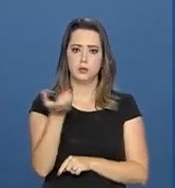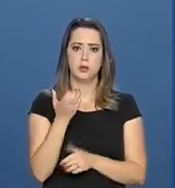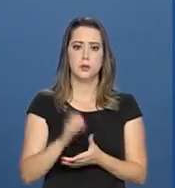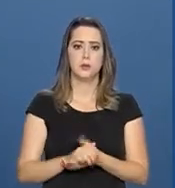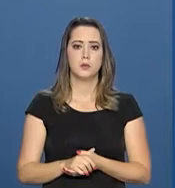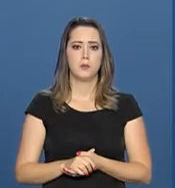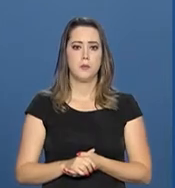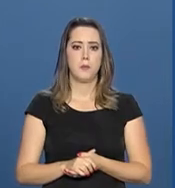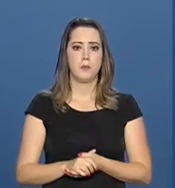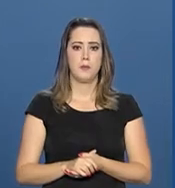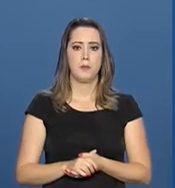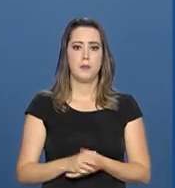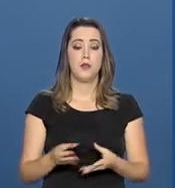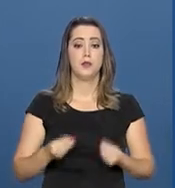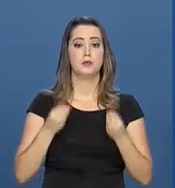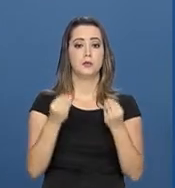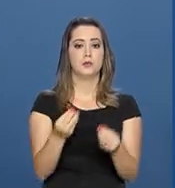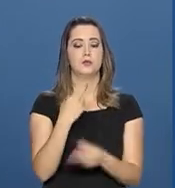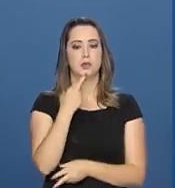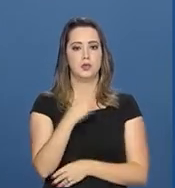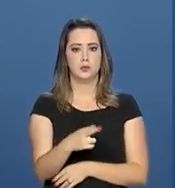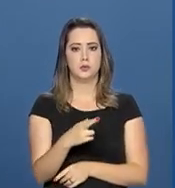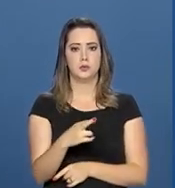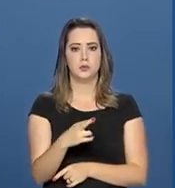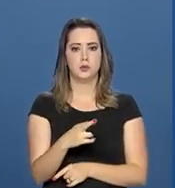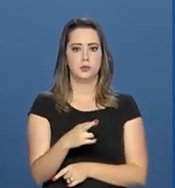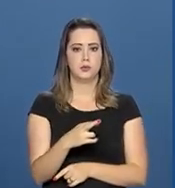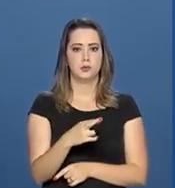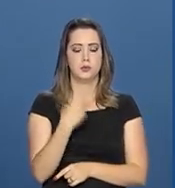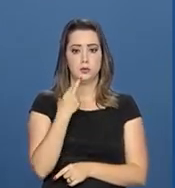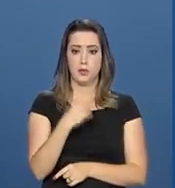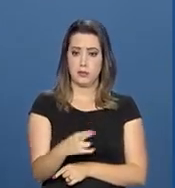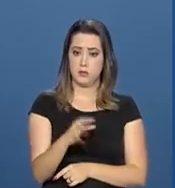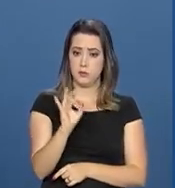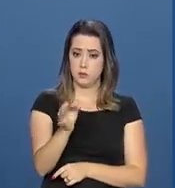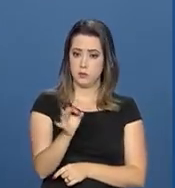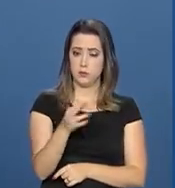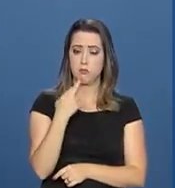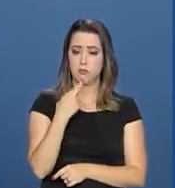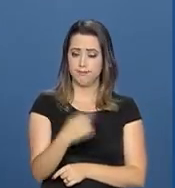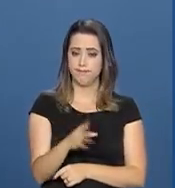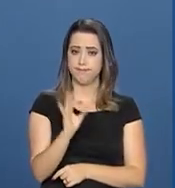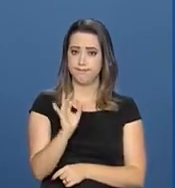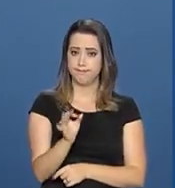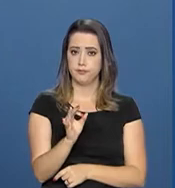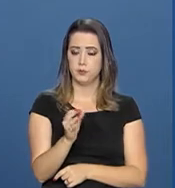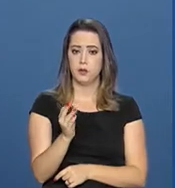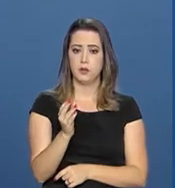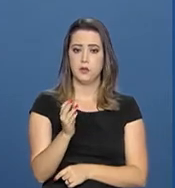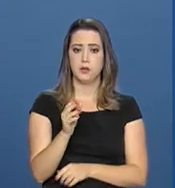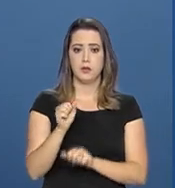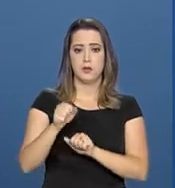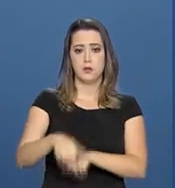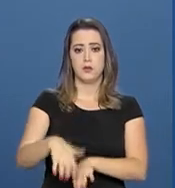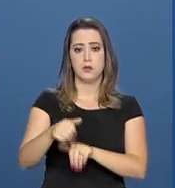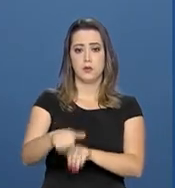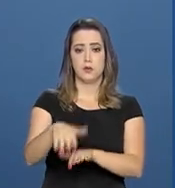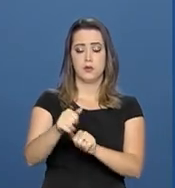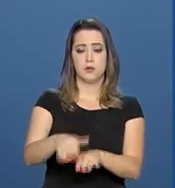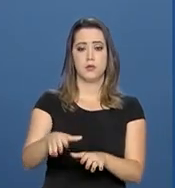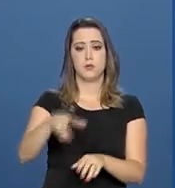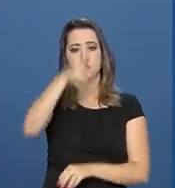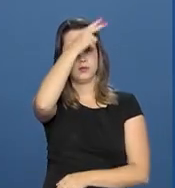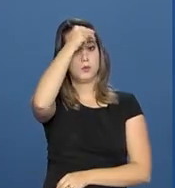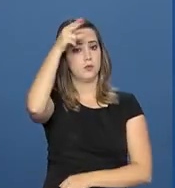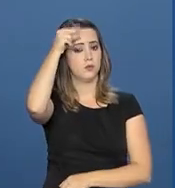Como quero também dar uma rápida solução, eu sei que é uma postulação da Marcha dos